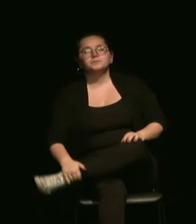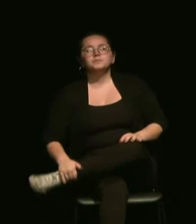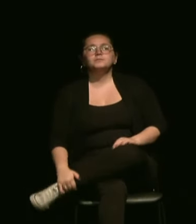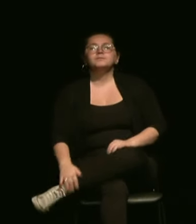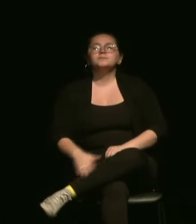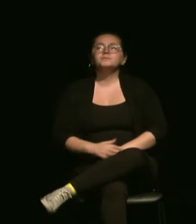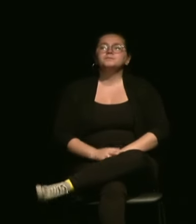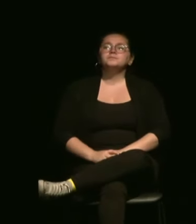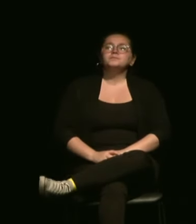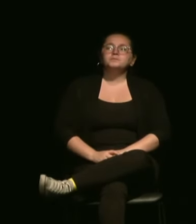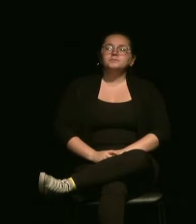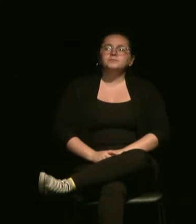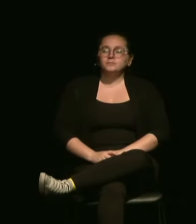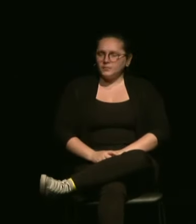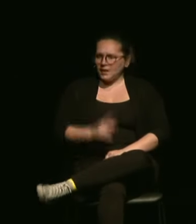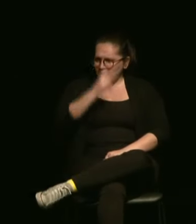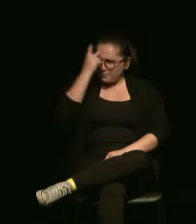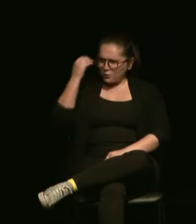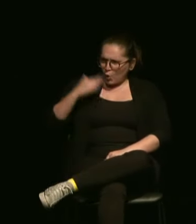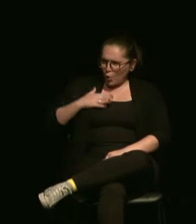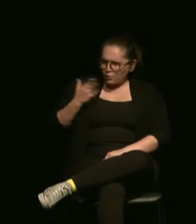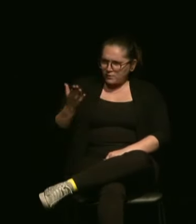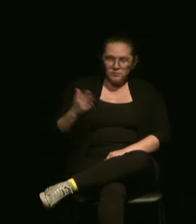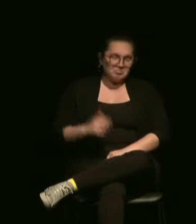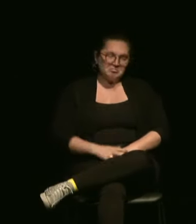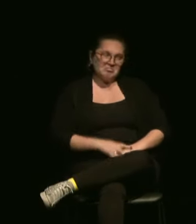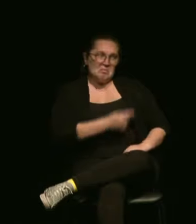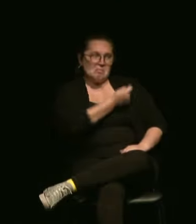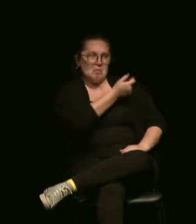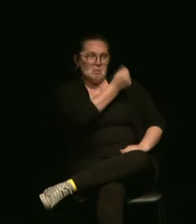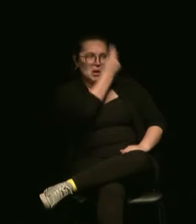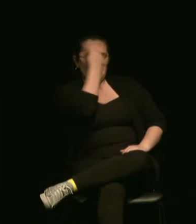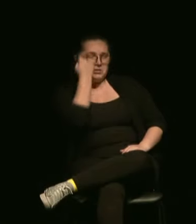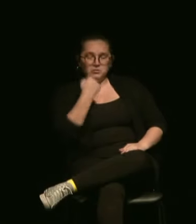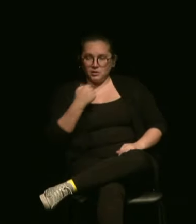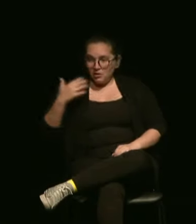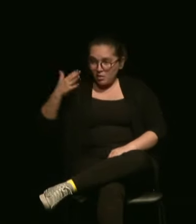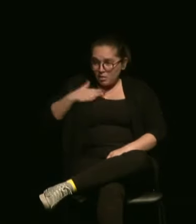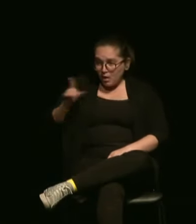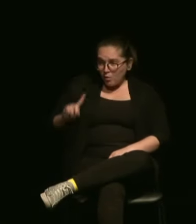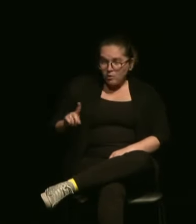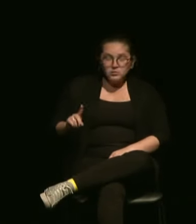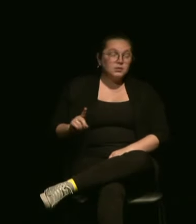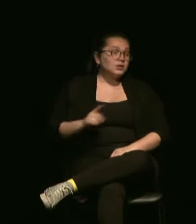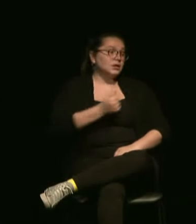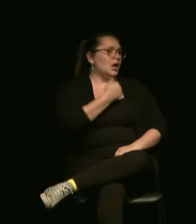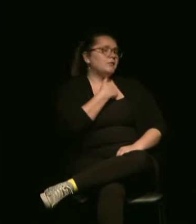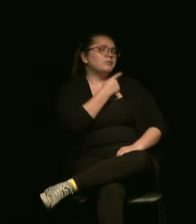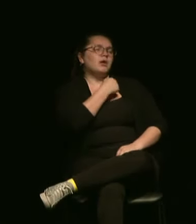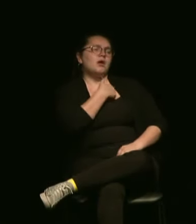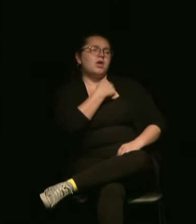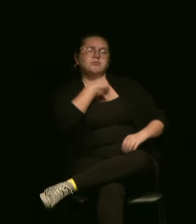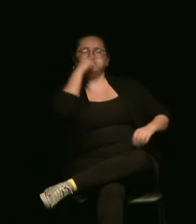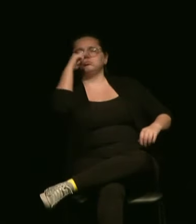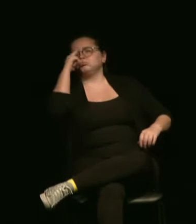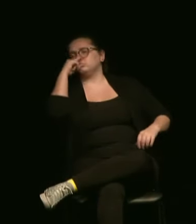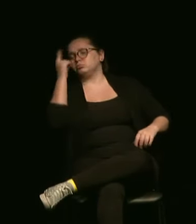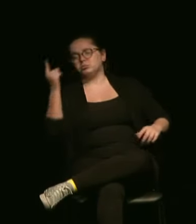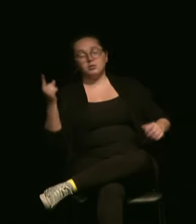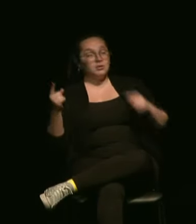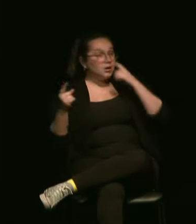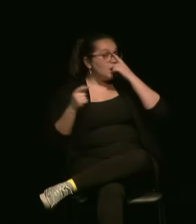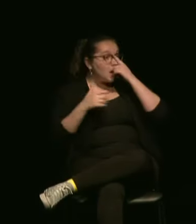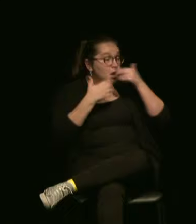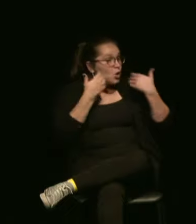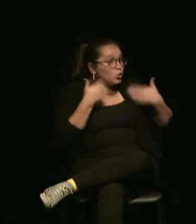O pessoal de Araçás gosta da senhora? Pouca gente. Não gosta? É, porque eu também sou nojenta. O que quer dizer nojenta? Que eu não